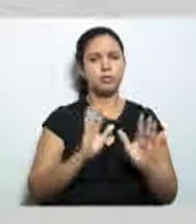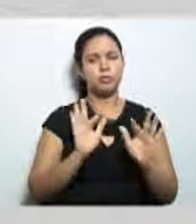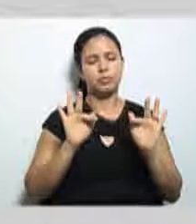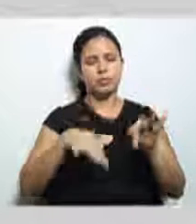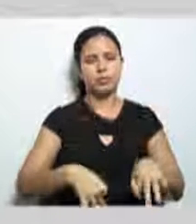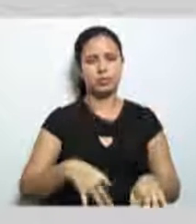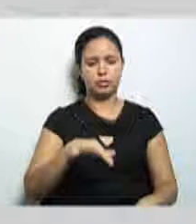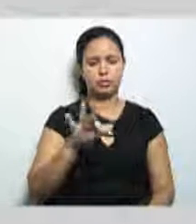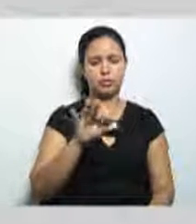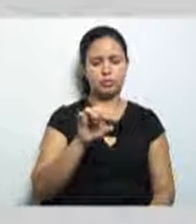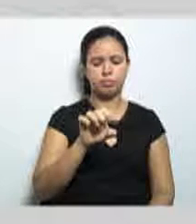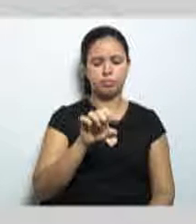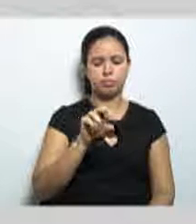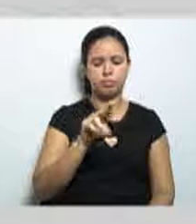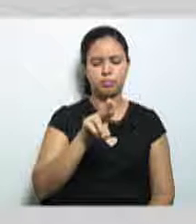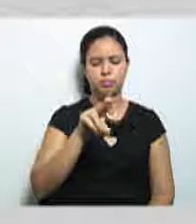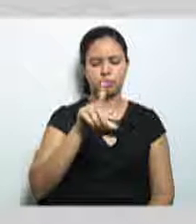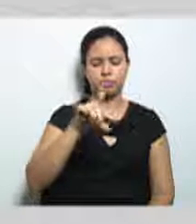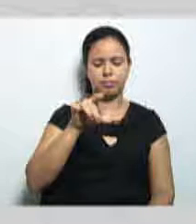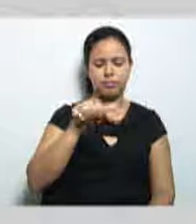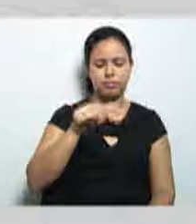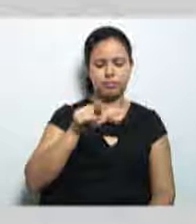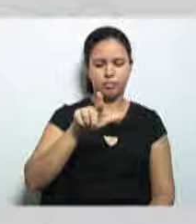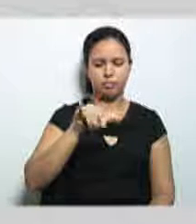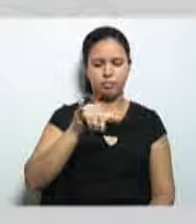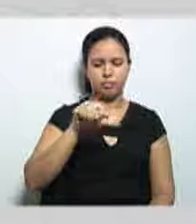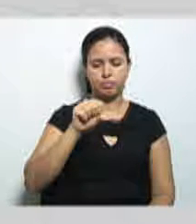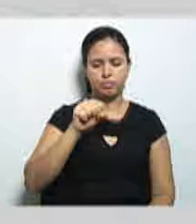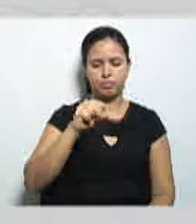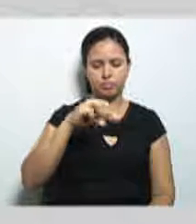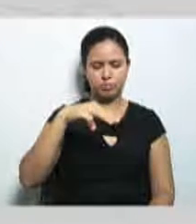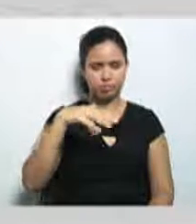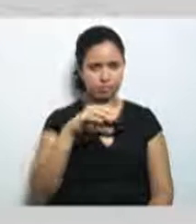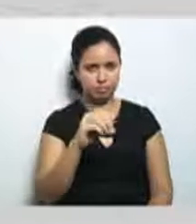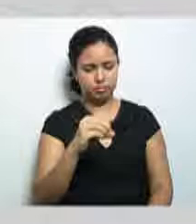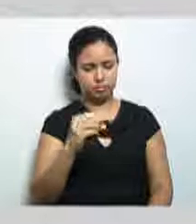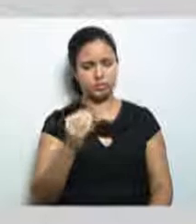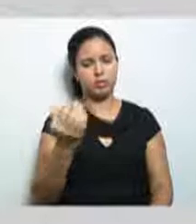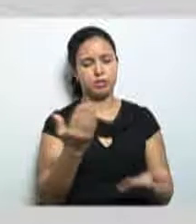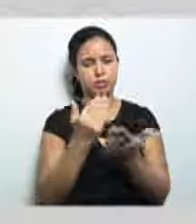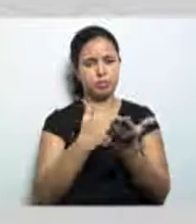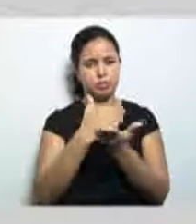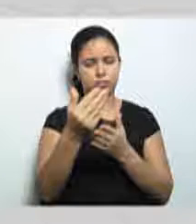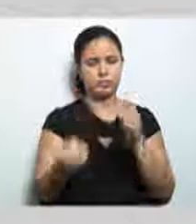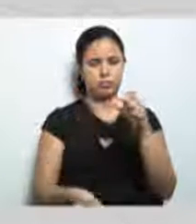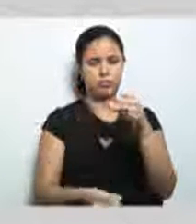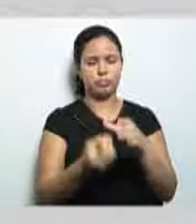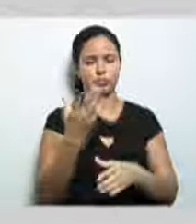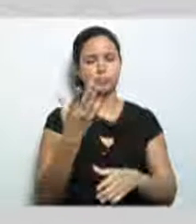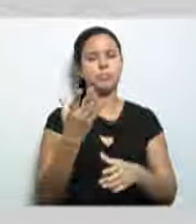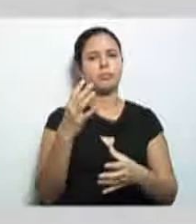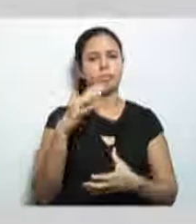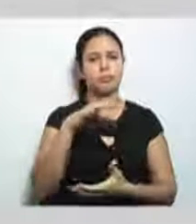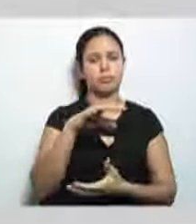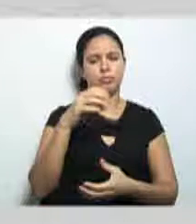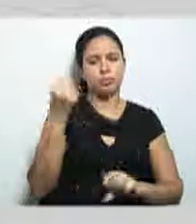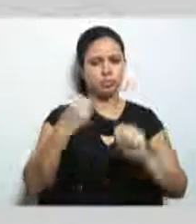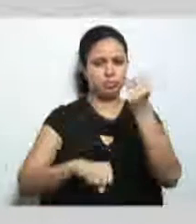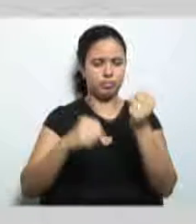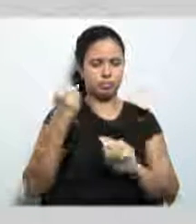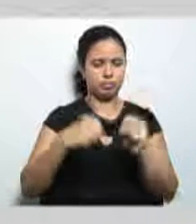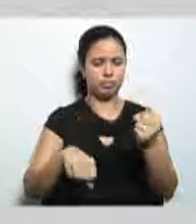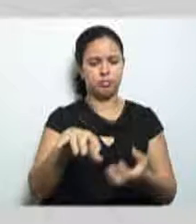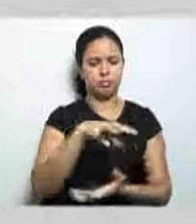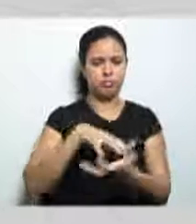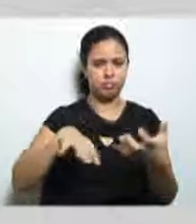quando o feudalismo acaba, surge o mercantilismo, acontece a Revolução Industrial, a instalação do capitalismo